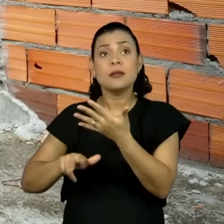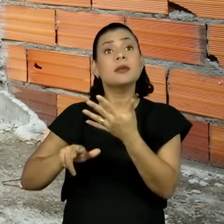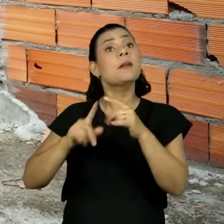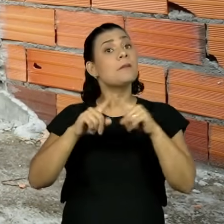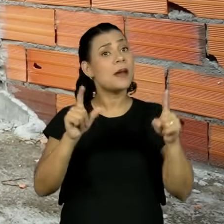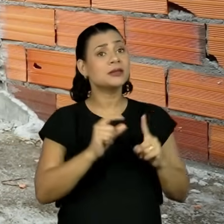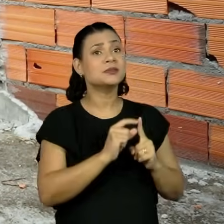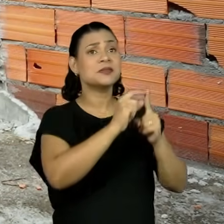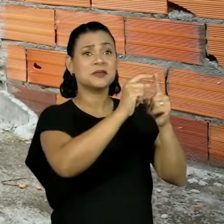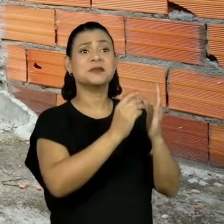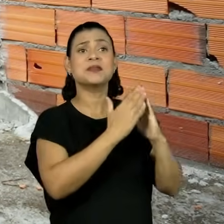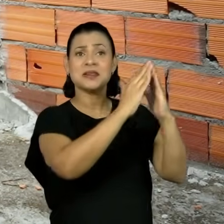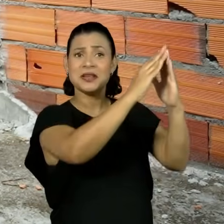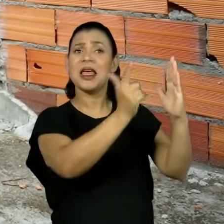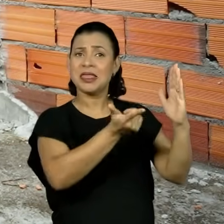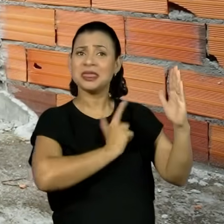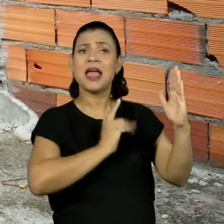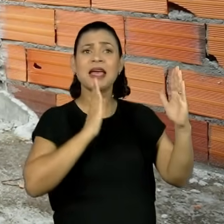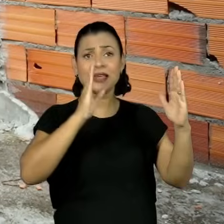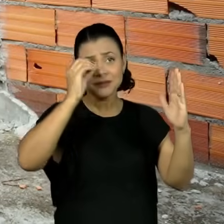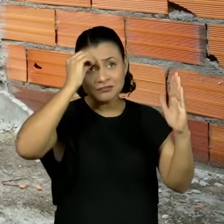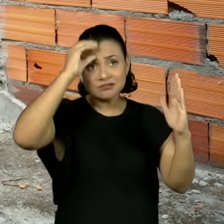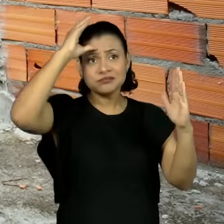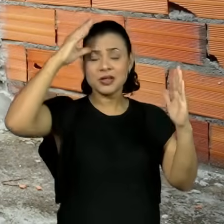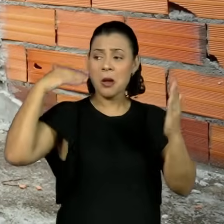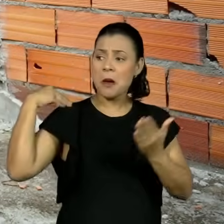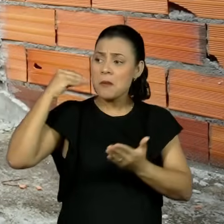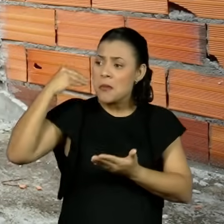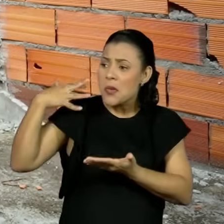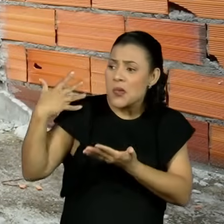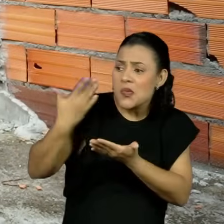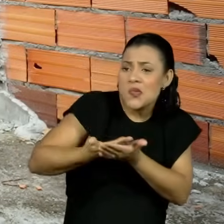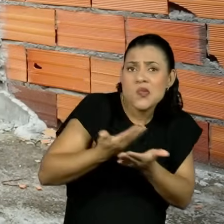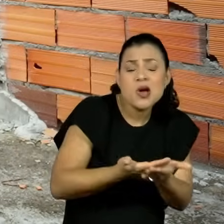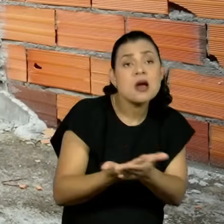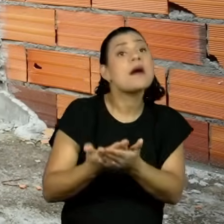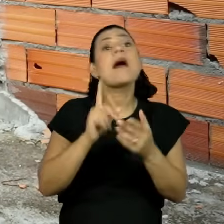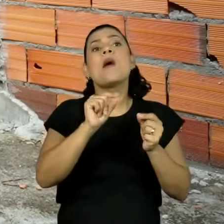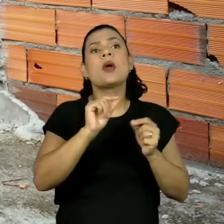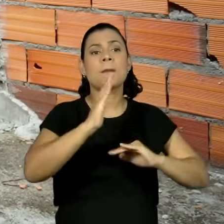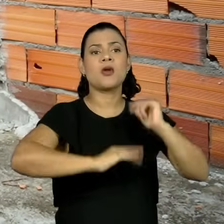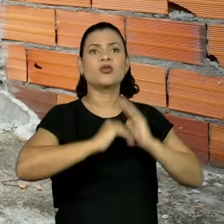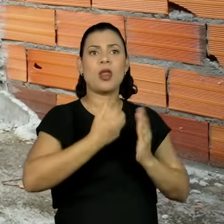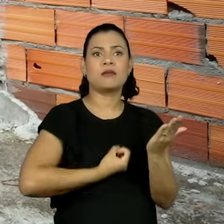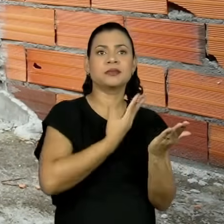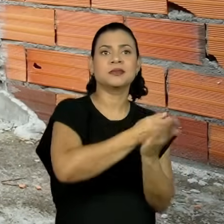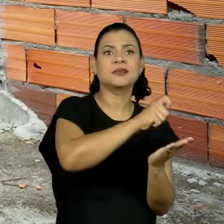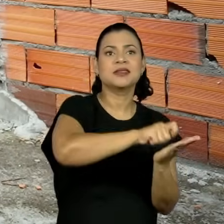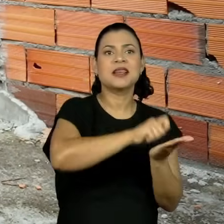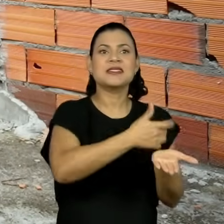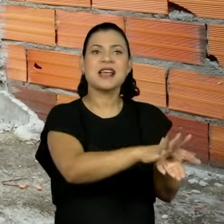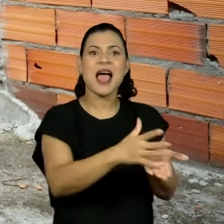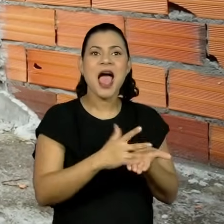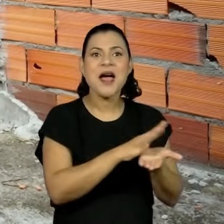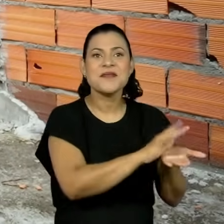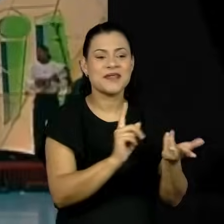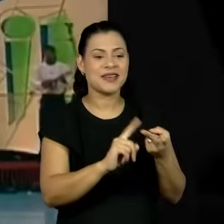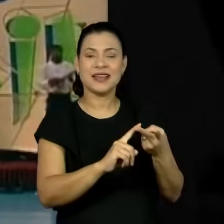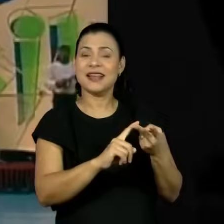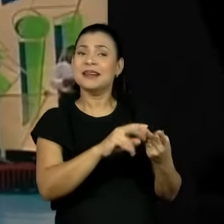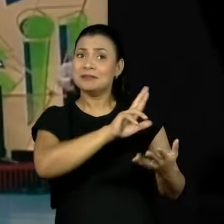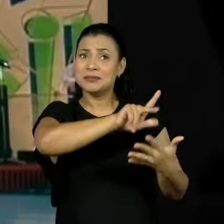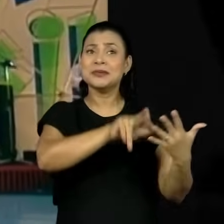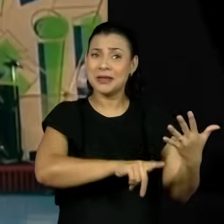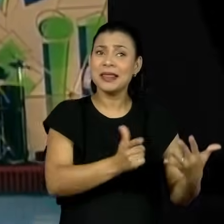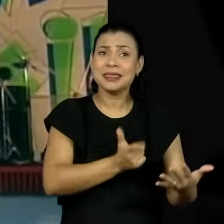teve seus intelectuais, que eram os rappers, que eram os sambistas, sabe? O que eram as letras do Bezerra da Silva,